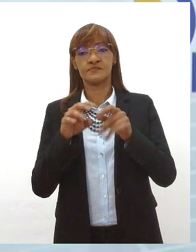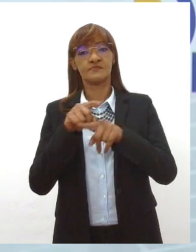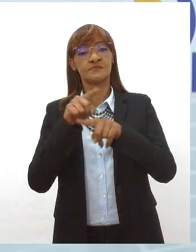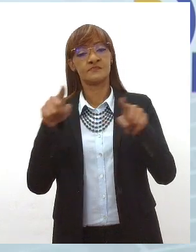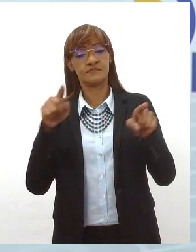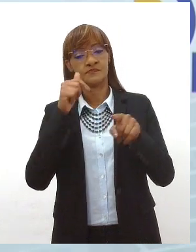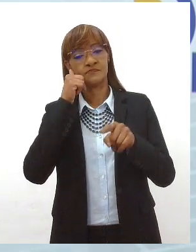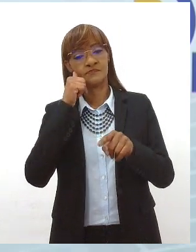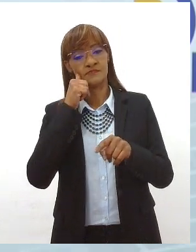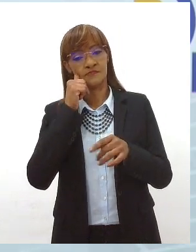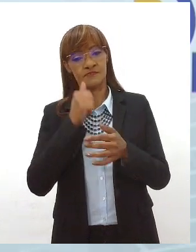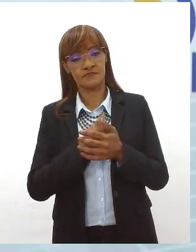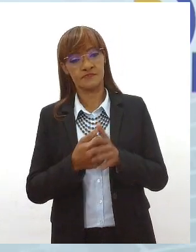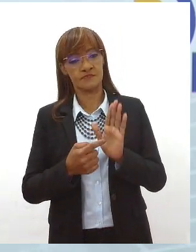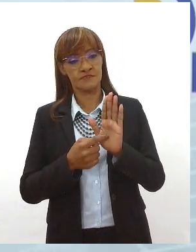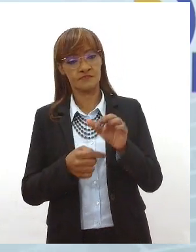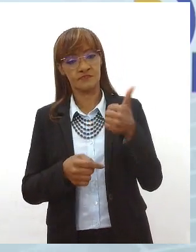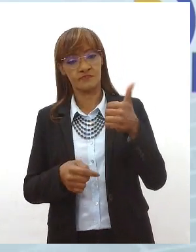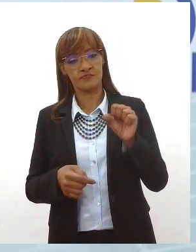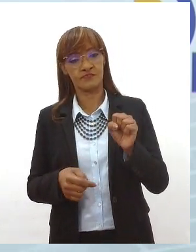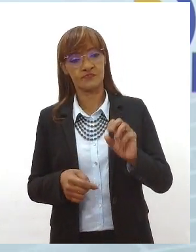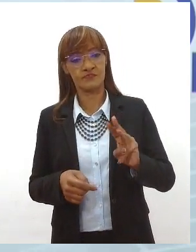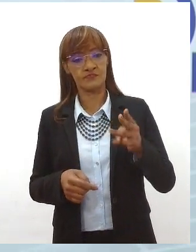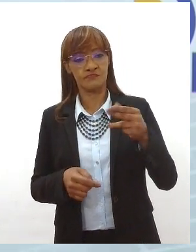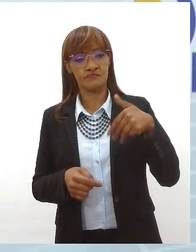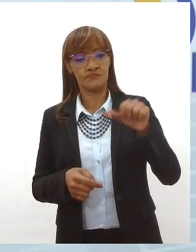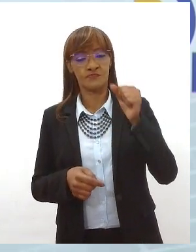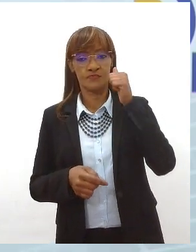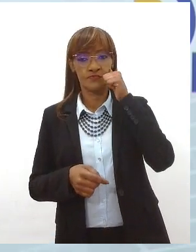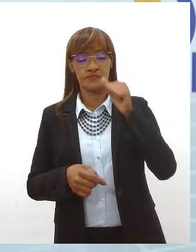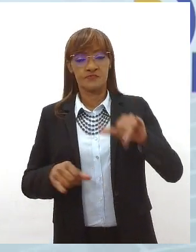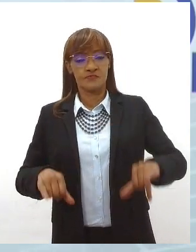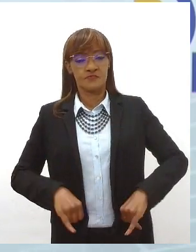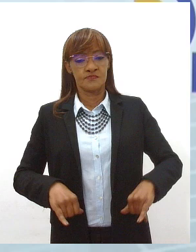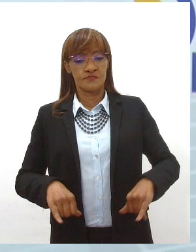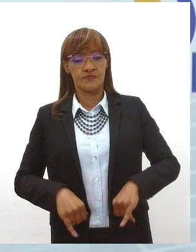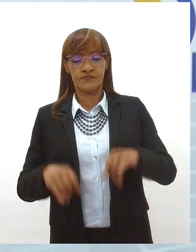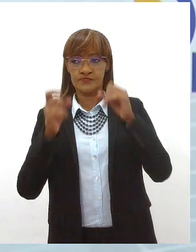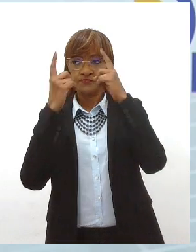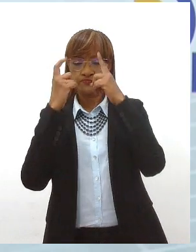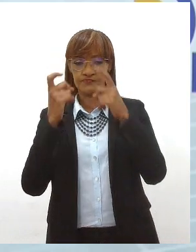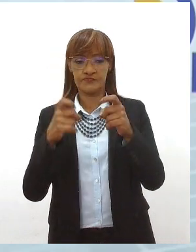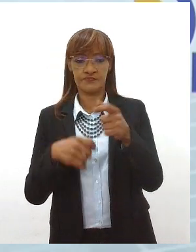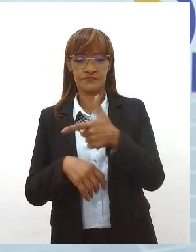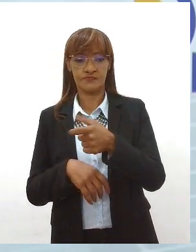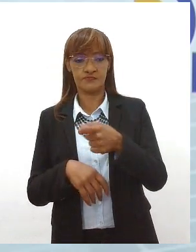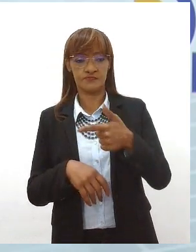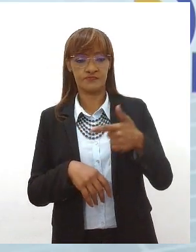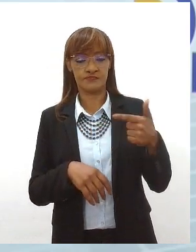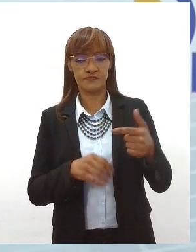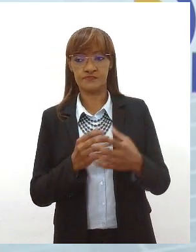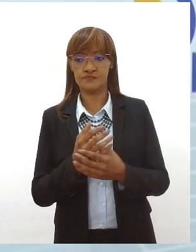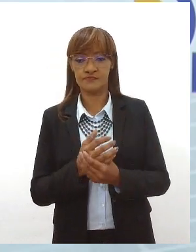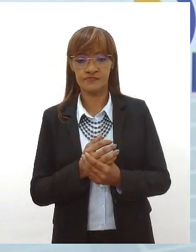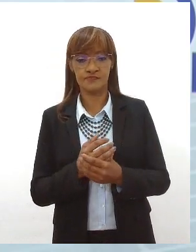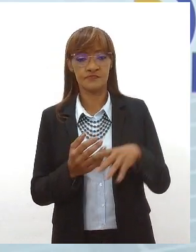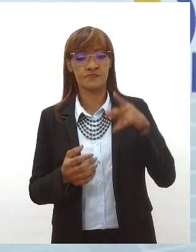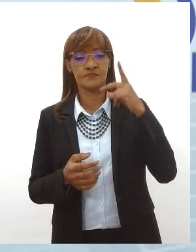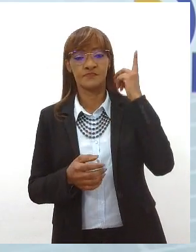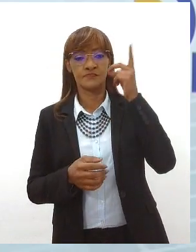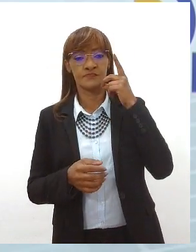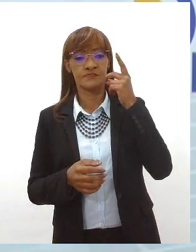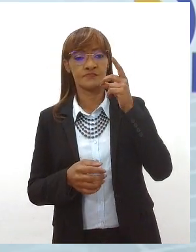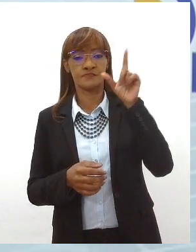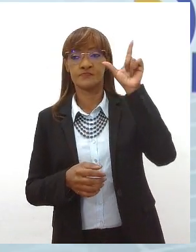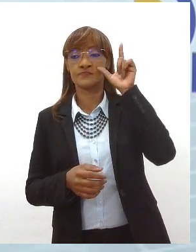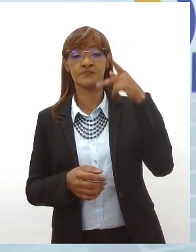de mulheres foram agredidas em 2022. O deputado Luciano Pimentel solicitou ao governo do estado a